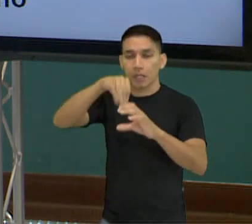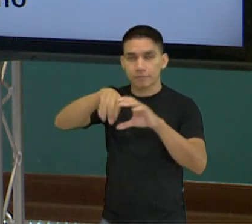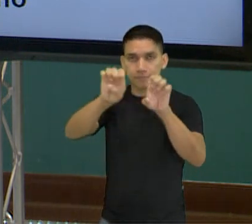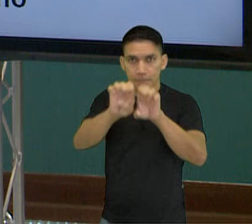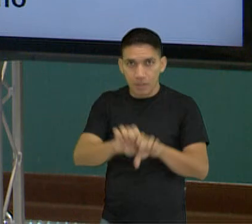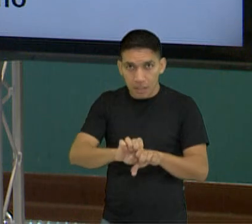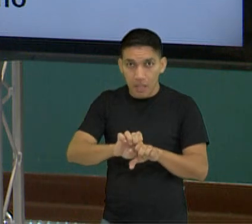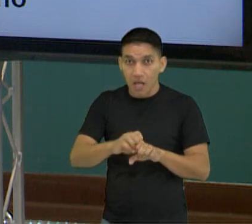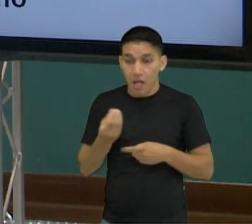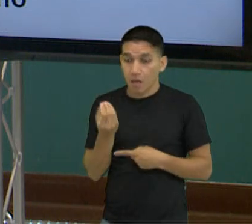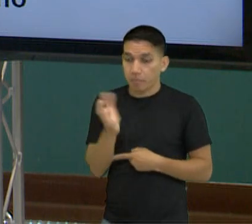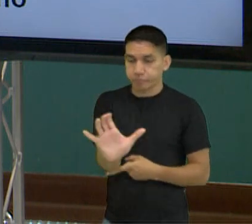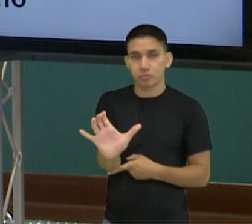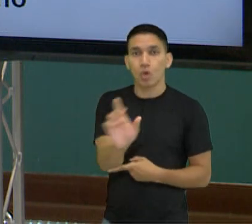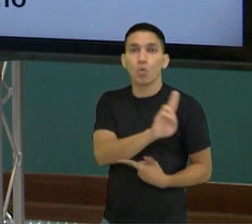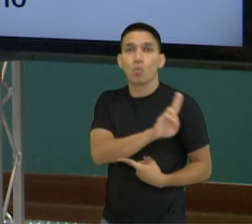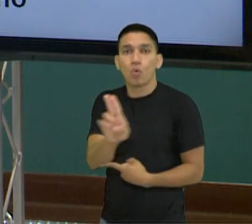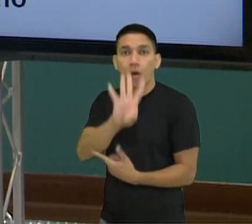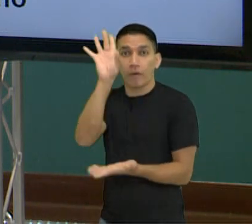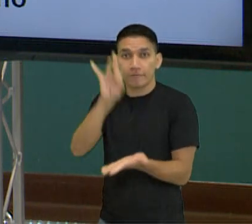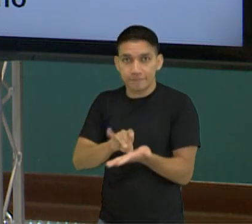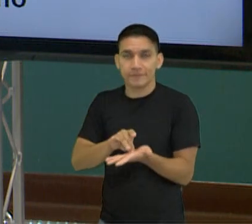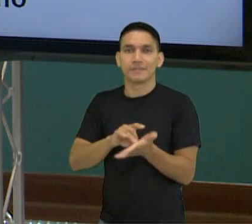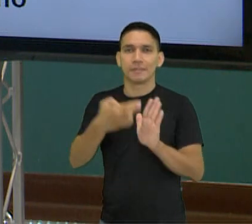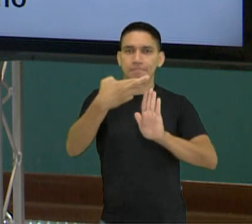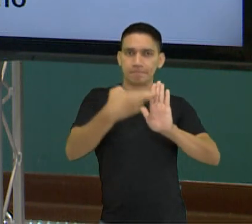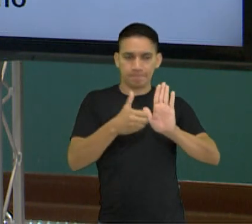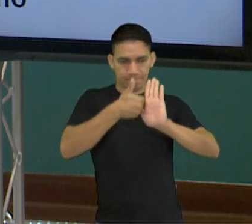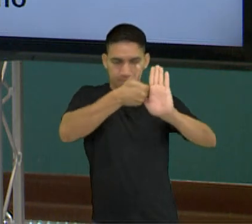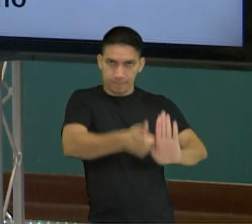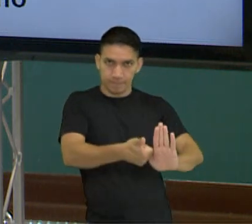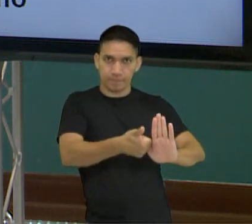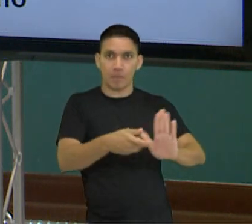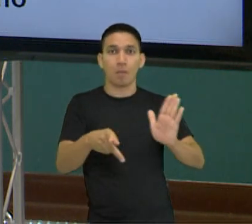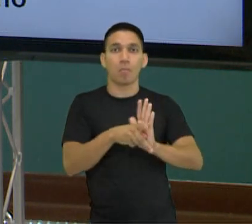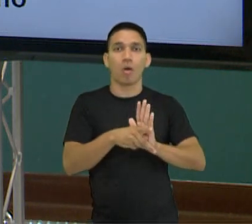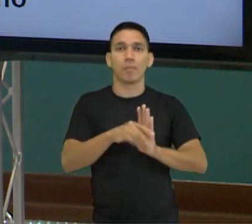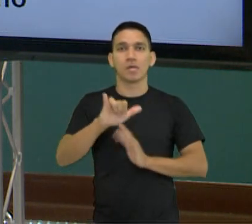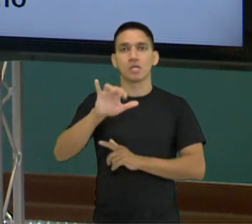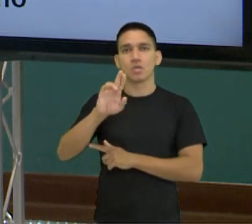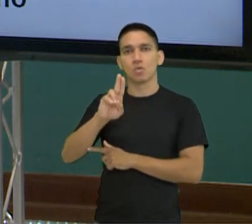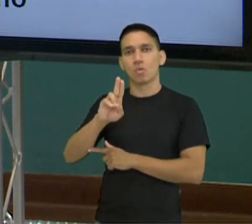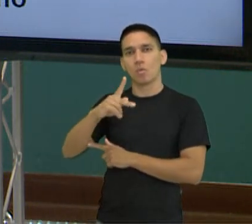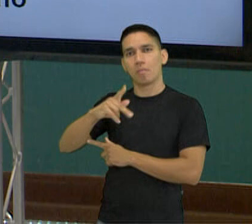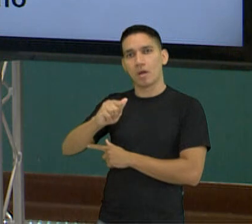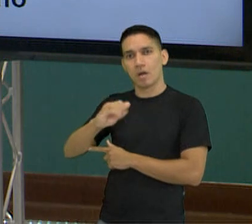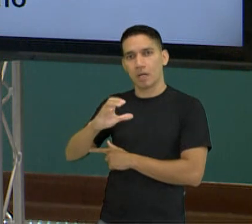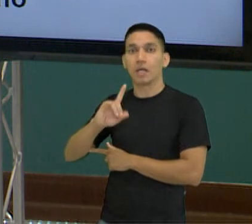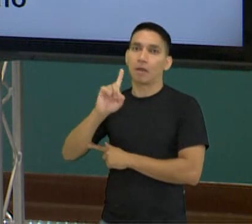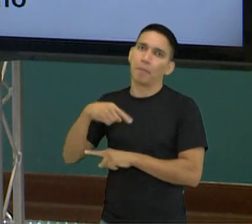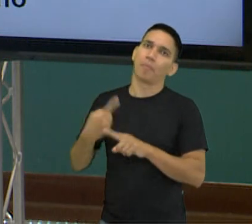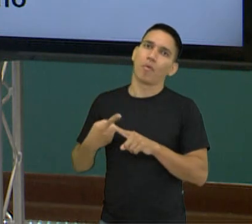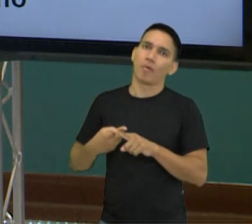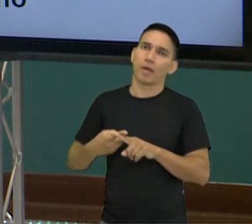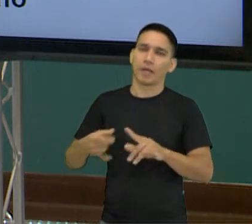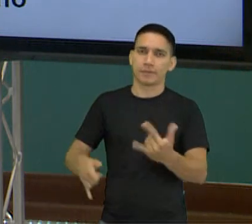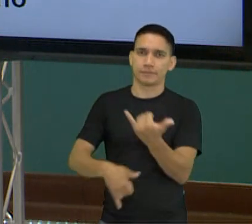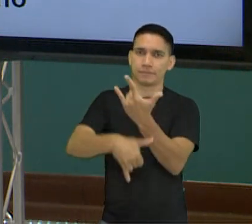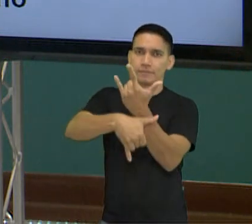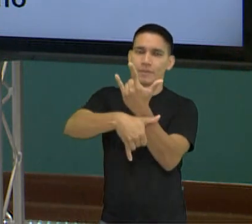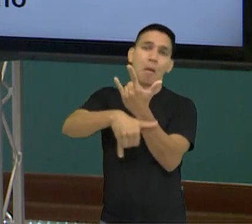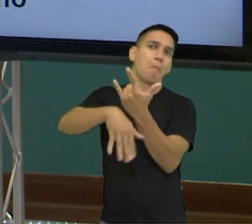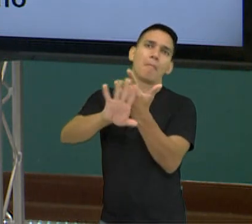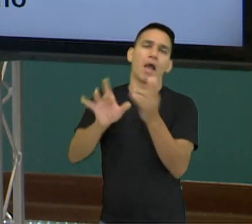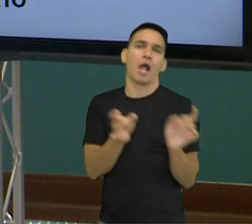nome oficial seguindo a regra da IUPAC, porque isooctano é um nome muito mais comercial